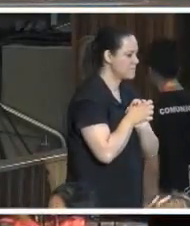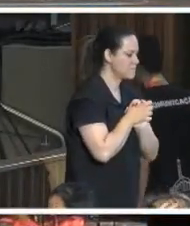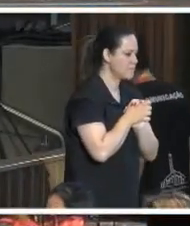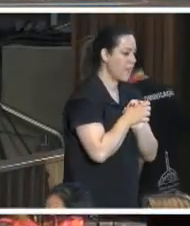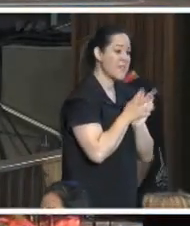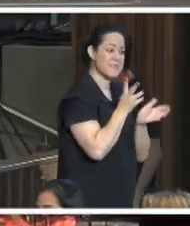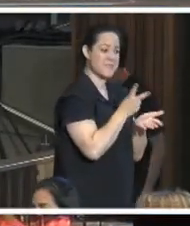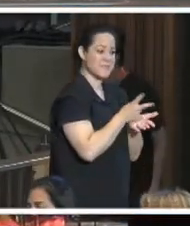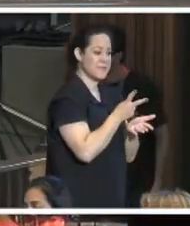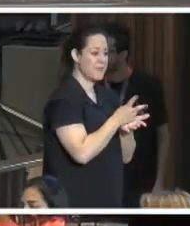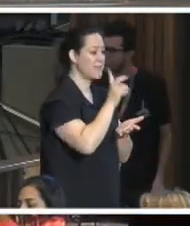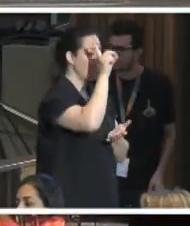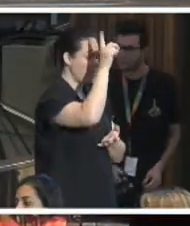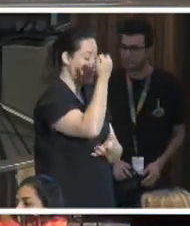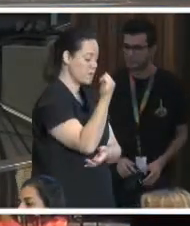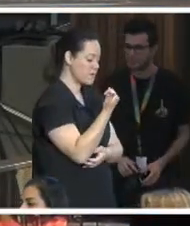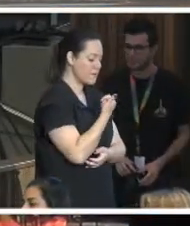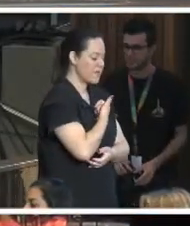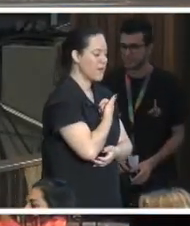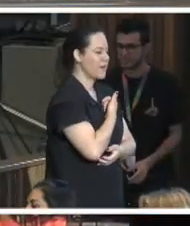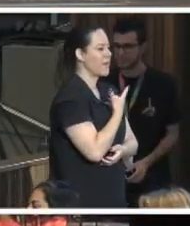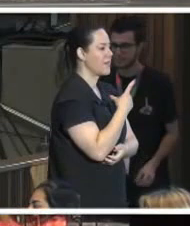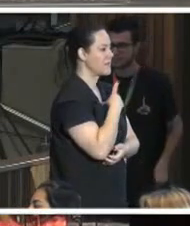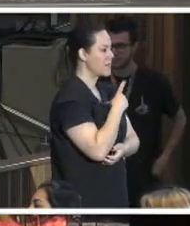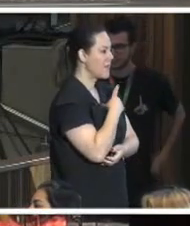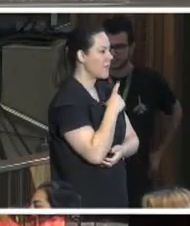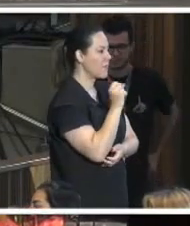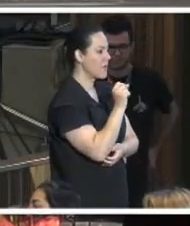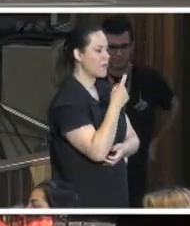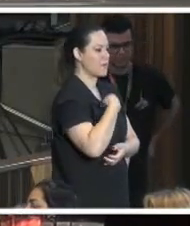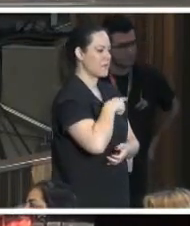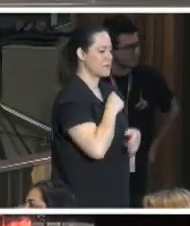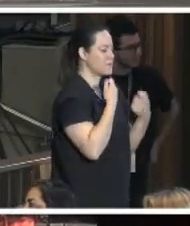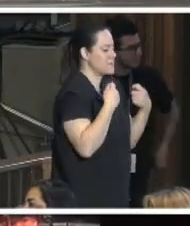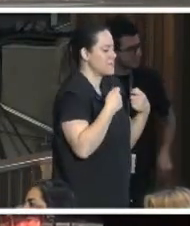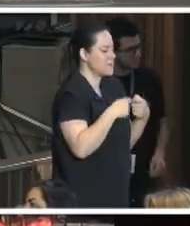Toda vez que Deus fala conosco, tem alguma coisa que a gente tem que deixar.